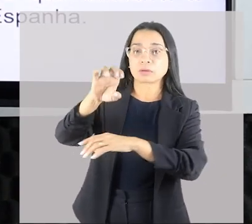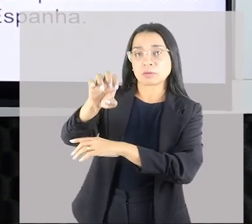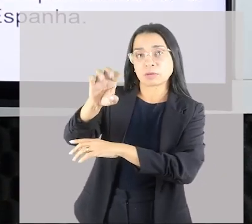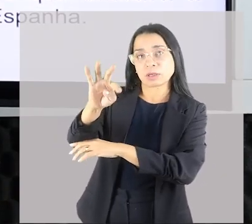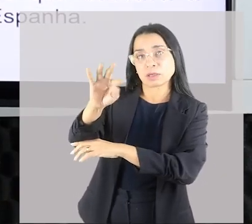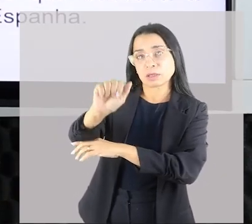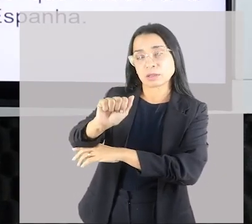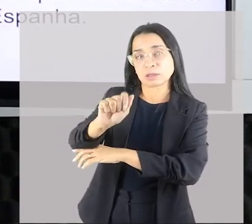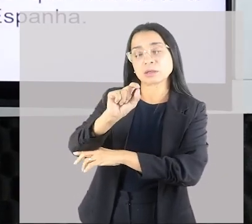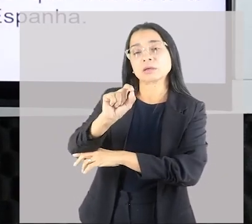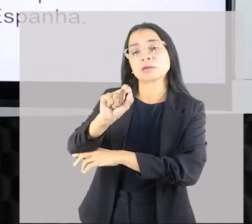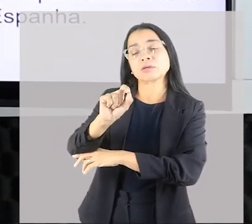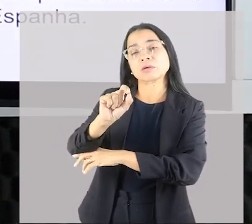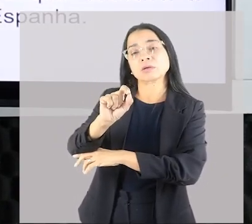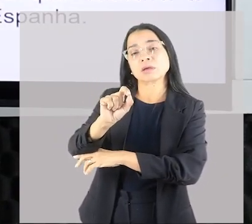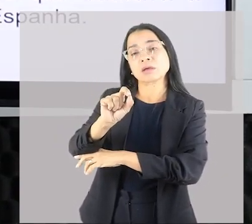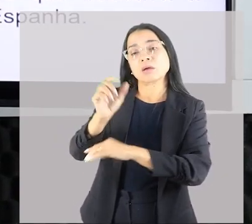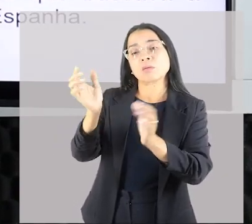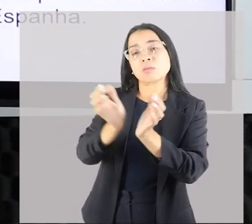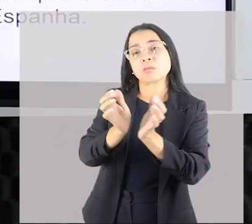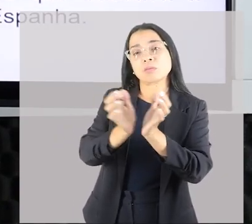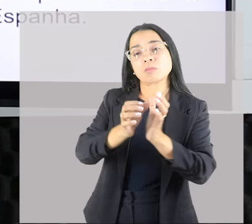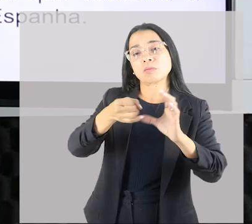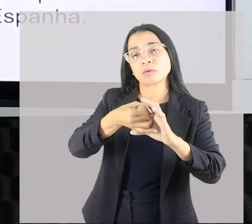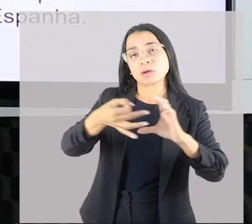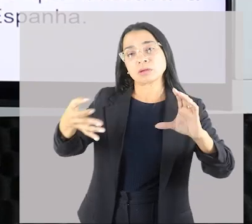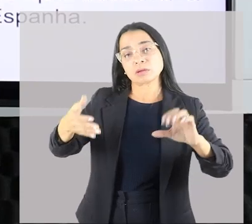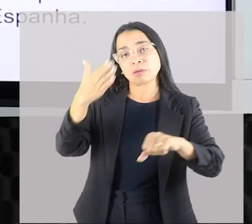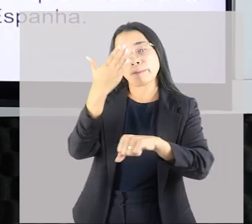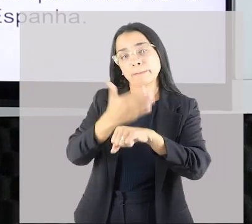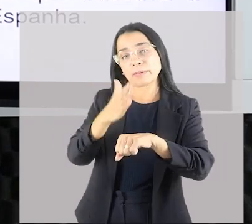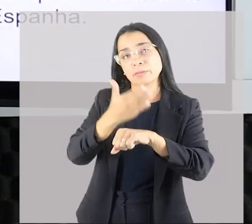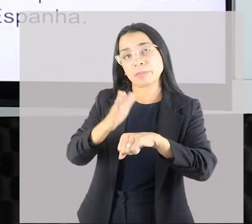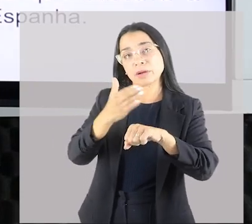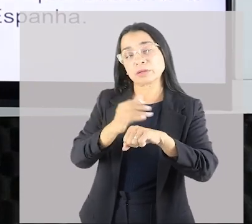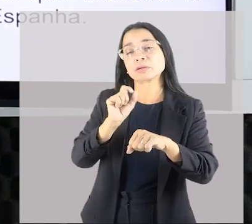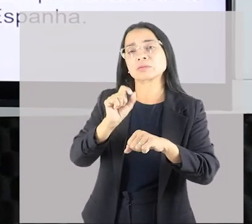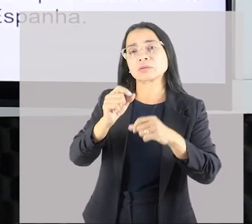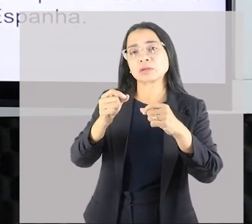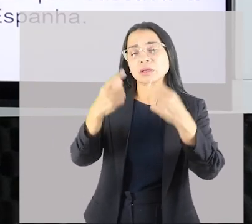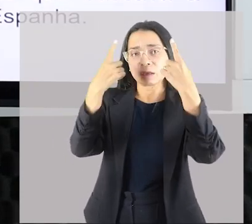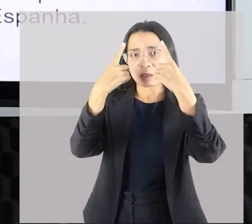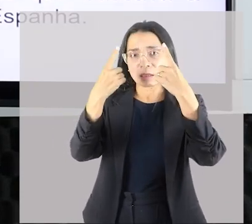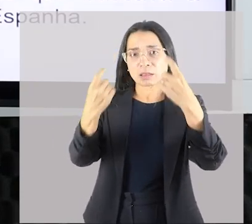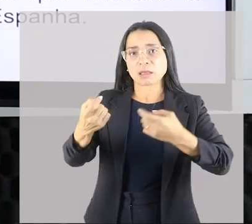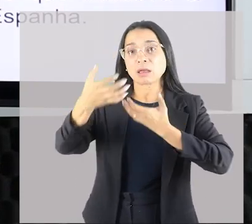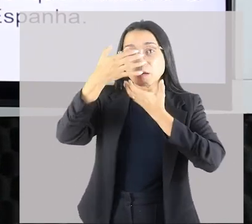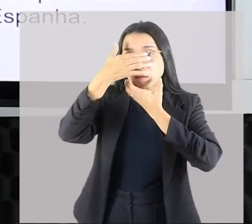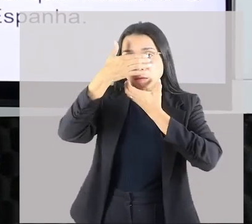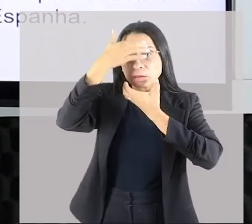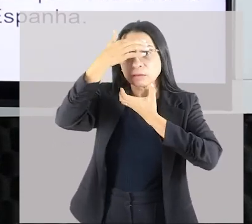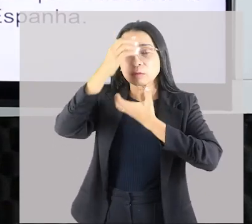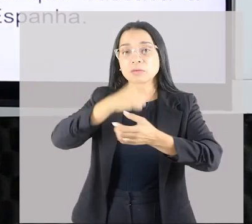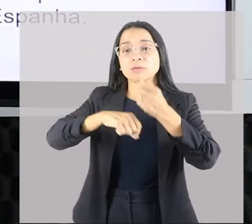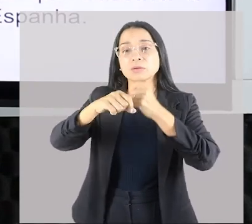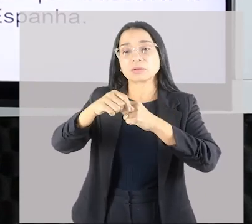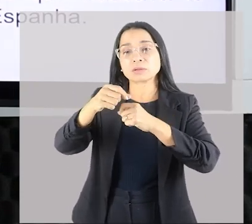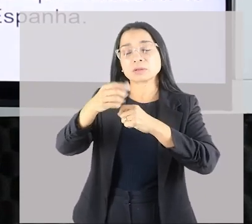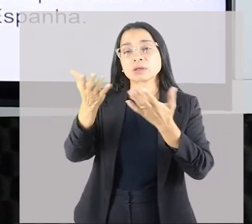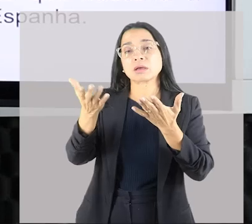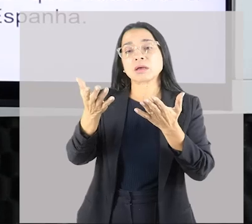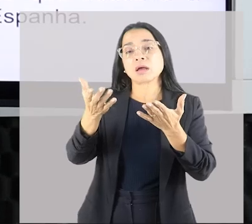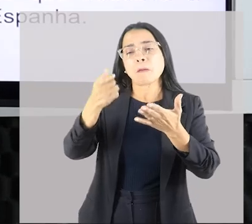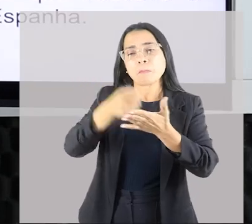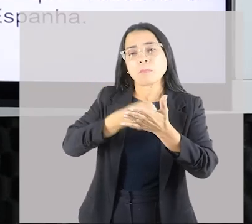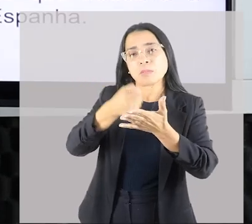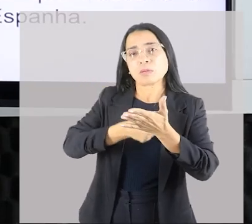tá certo? Que foi um grupo que se caracterizou por práticas terroristas, tá certo? Buscando pressionar